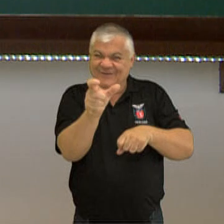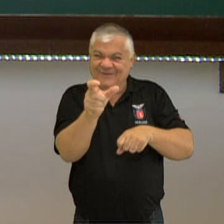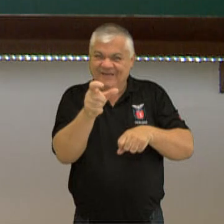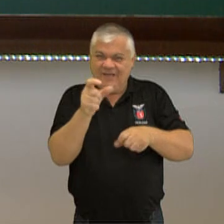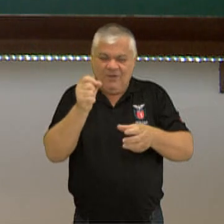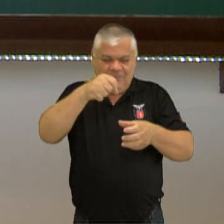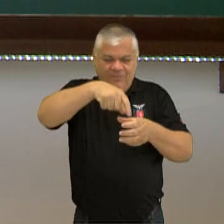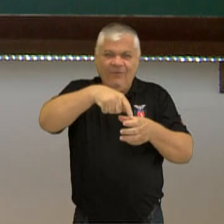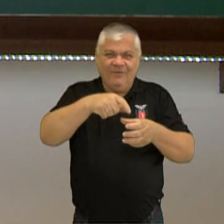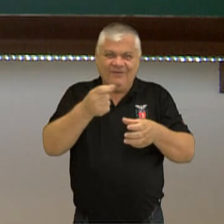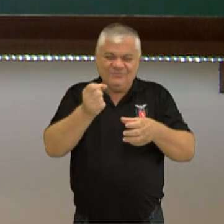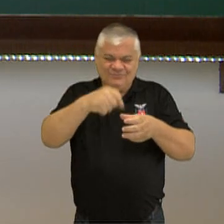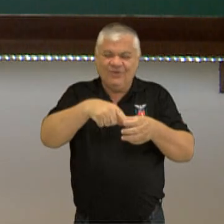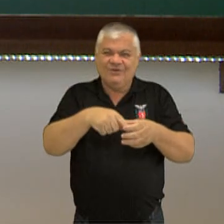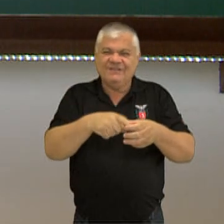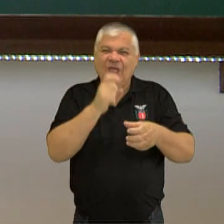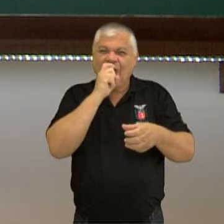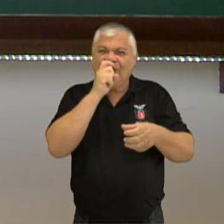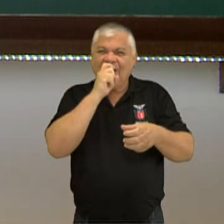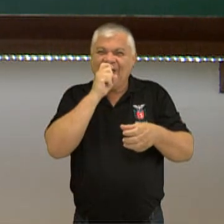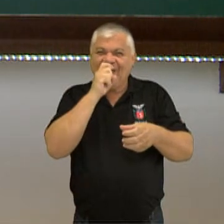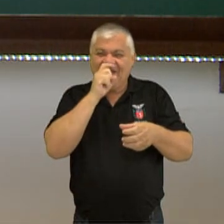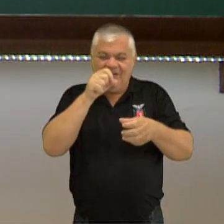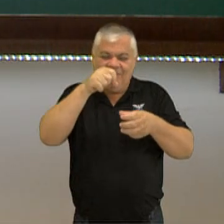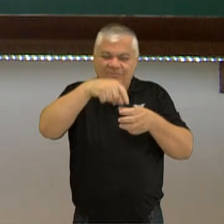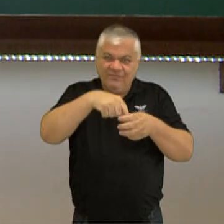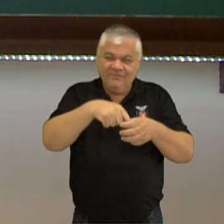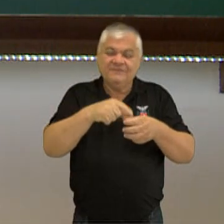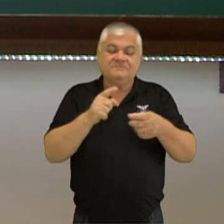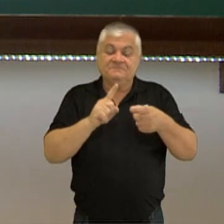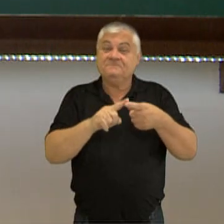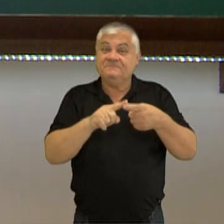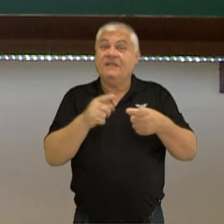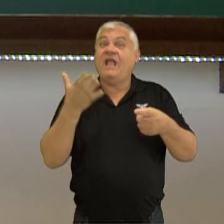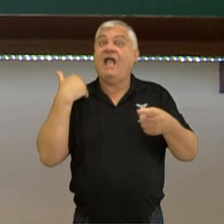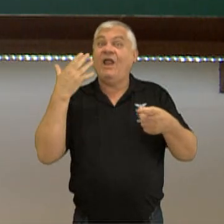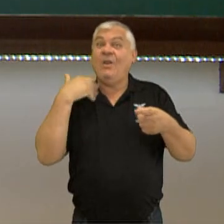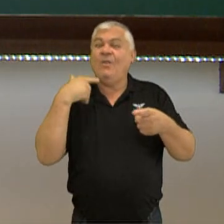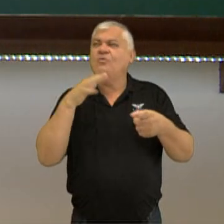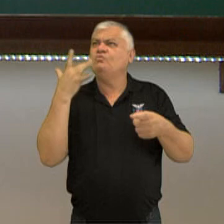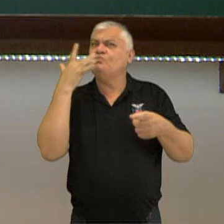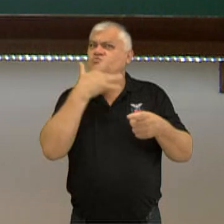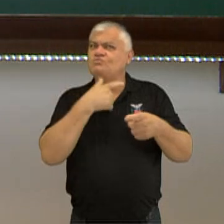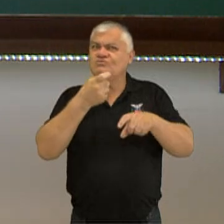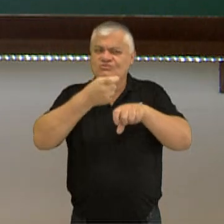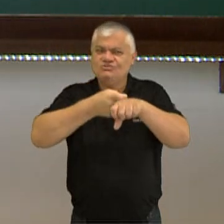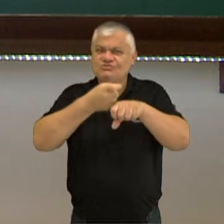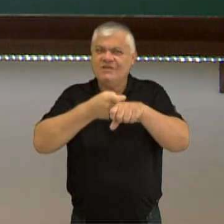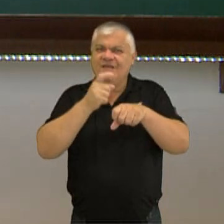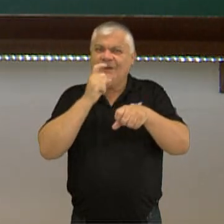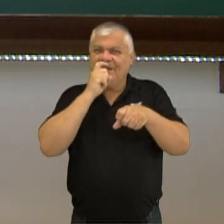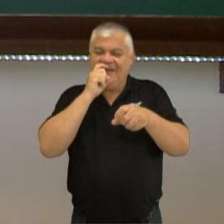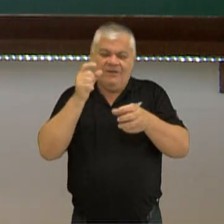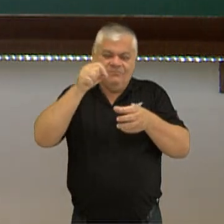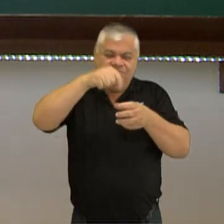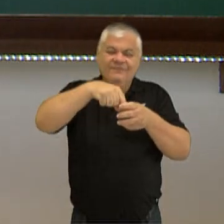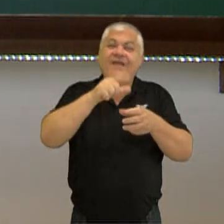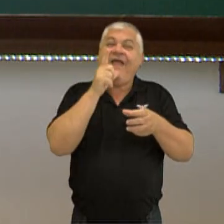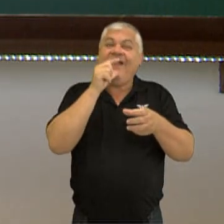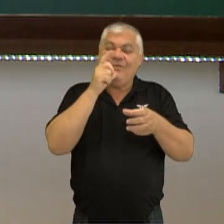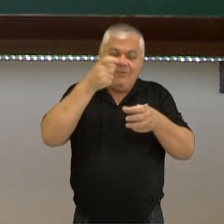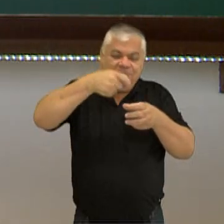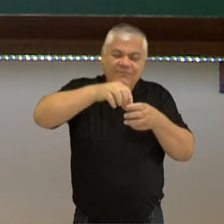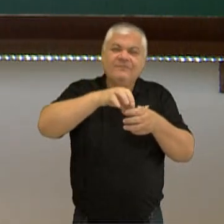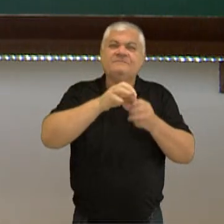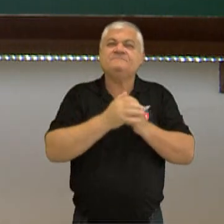gente coloca no suco para deixar bem geladinho no dia de calor. A água líquida que nós usamos no nosso cotidiano